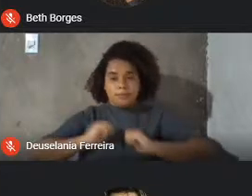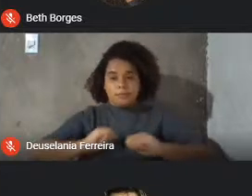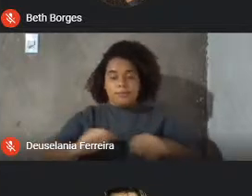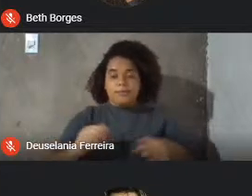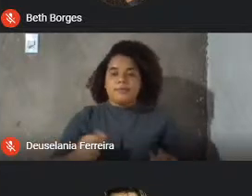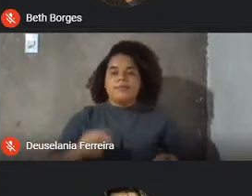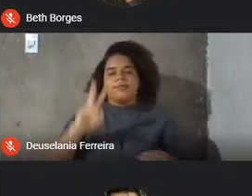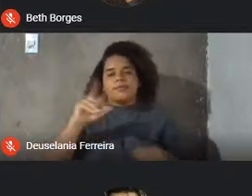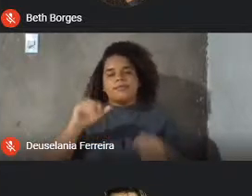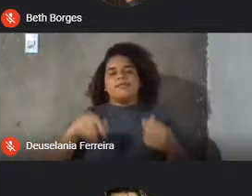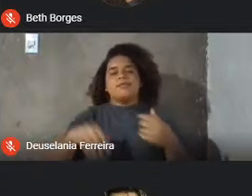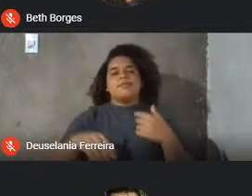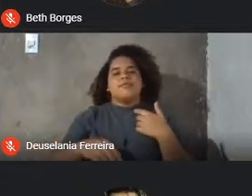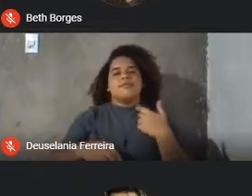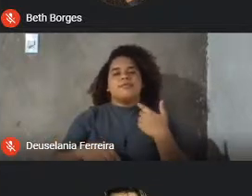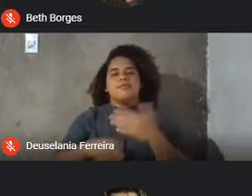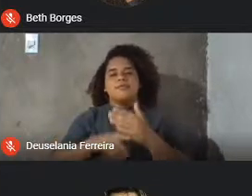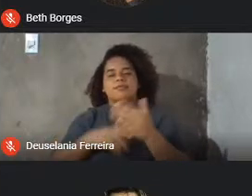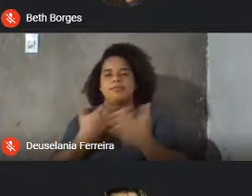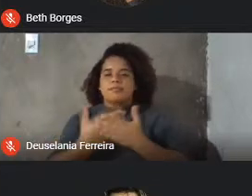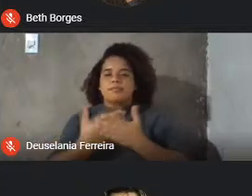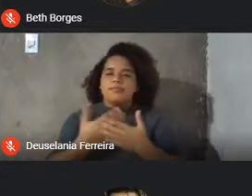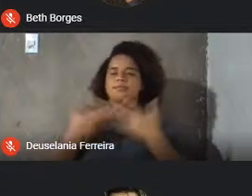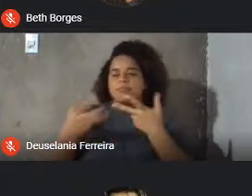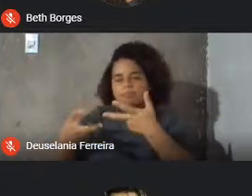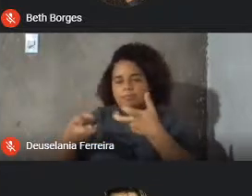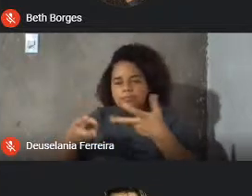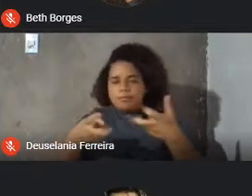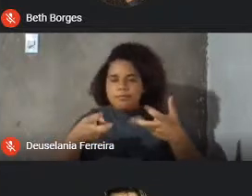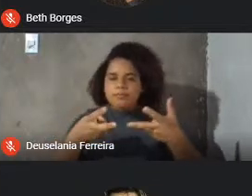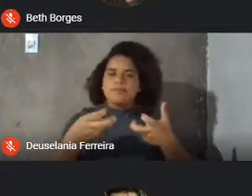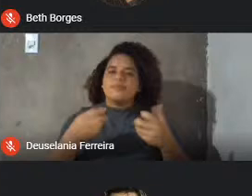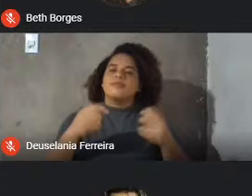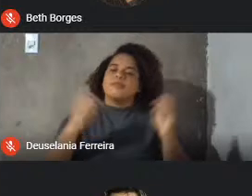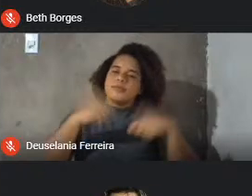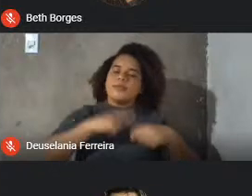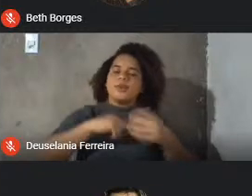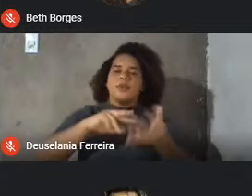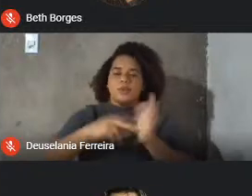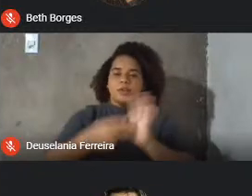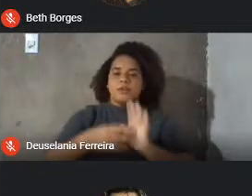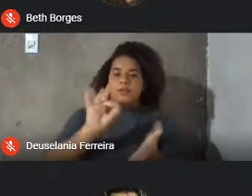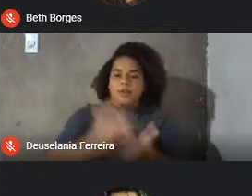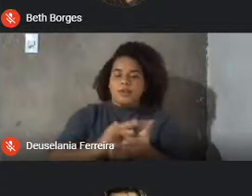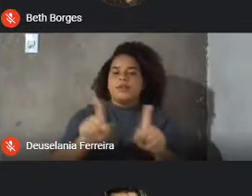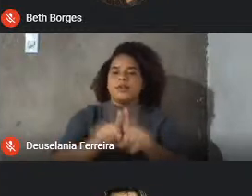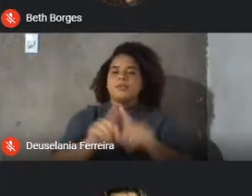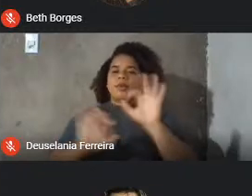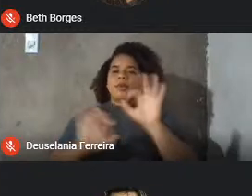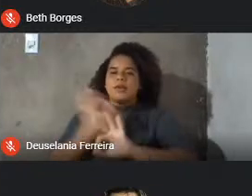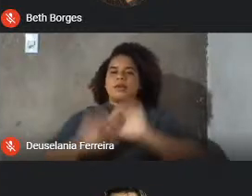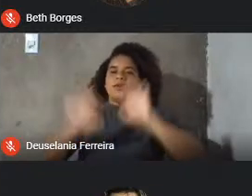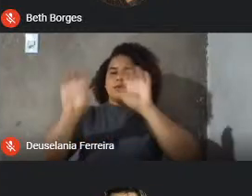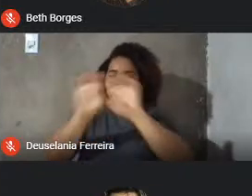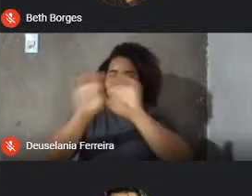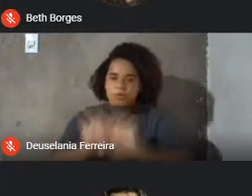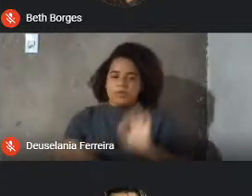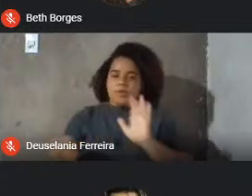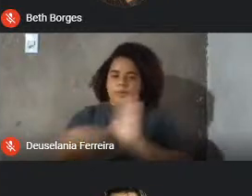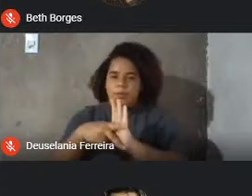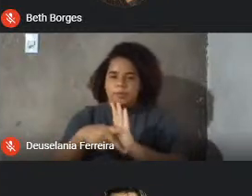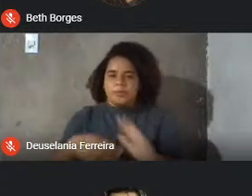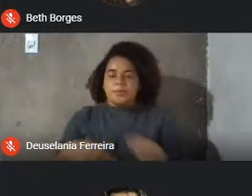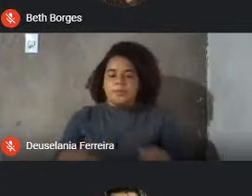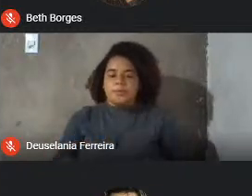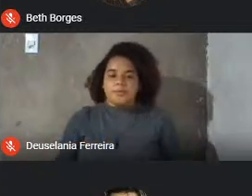dando um significado para estar não só controlando essa sociedade, como dando toda uma estrutura. Por favor. Pode